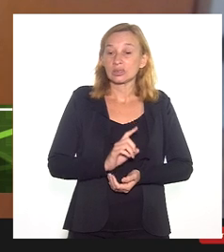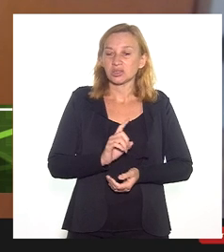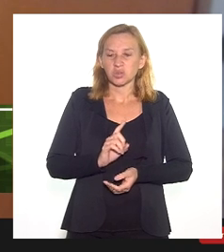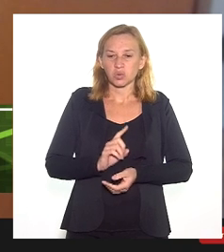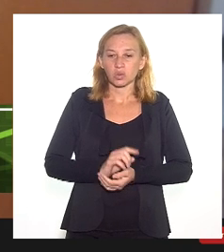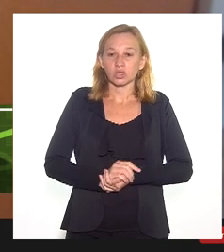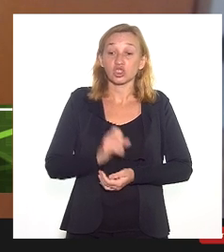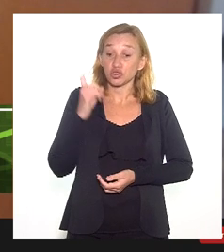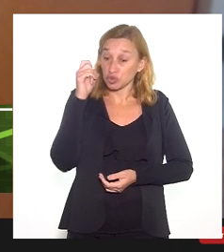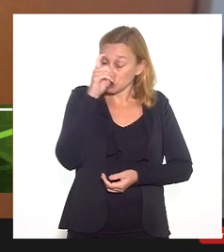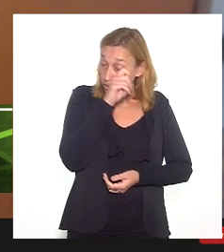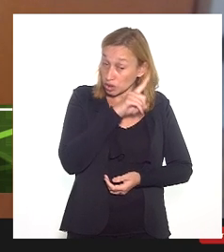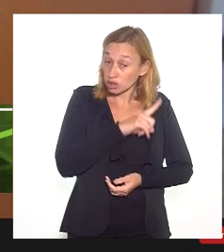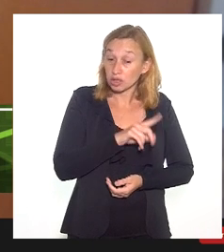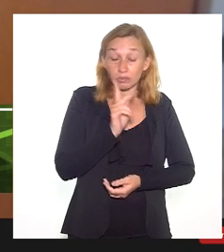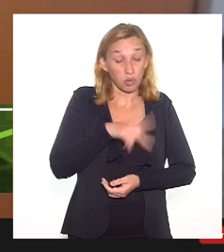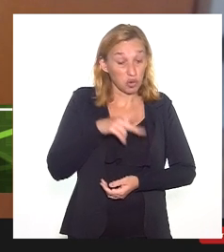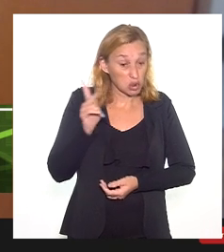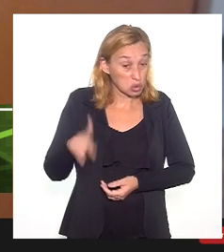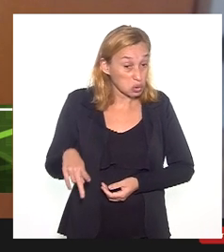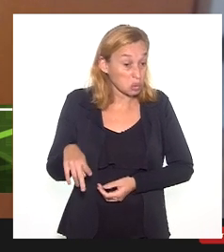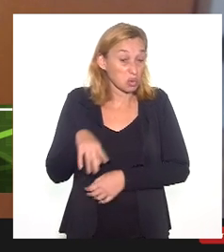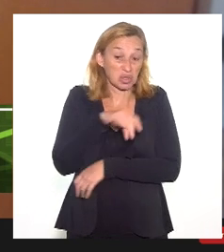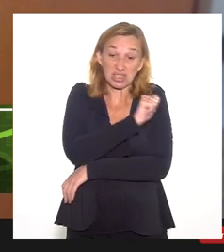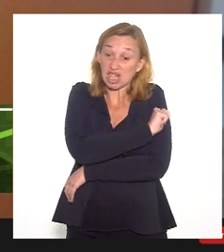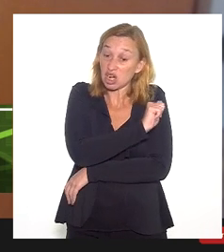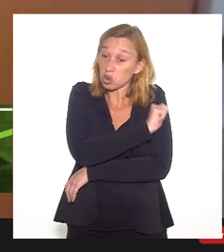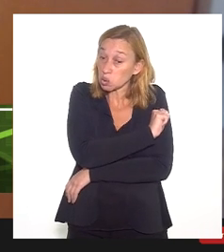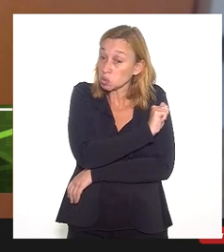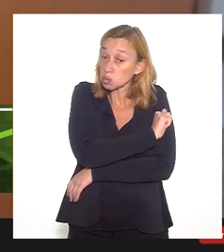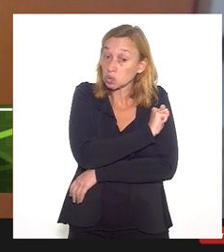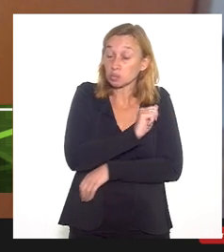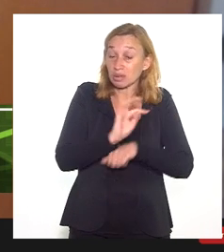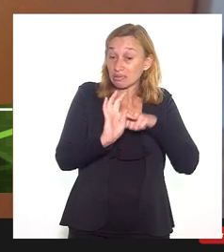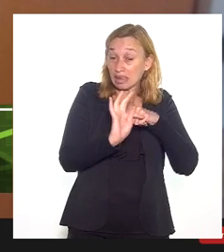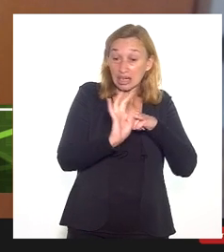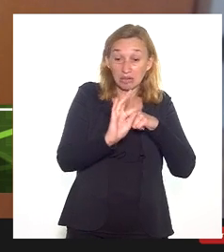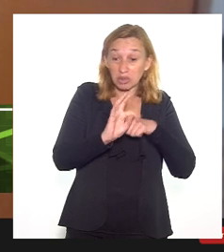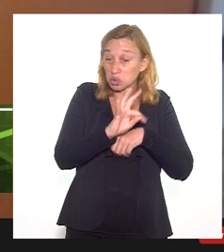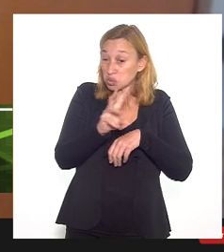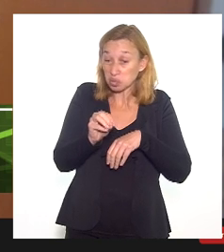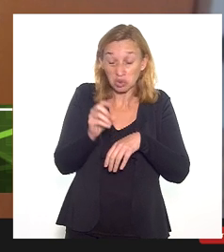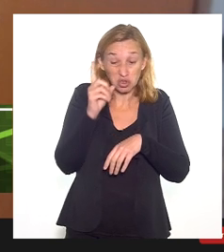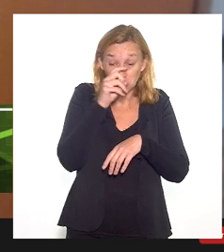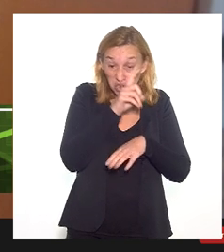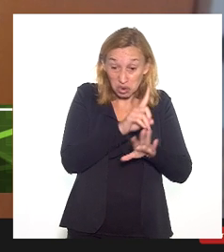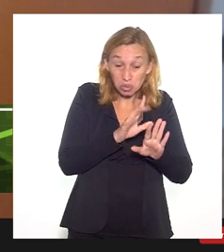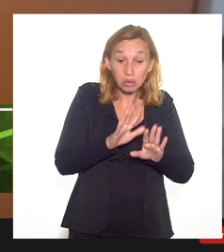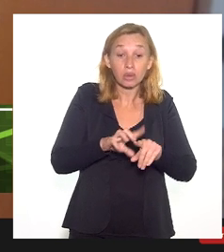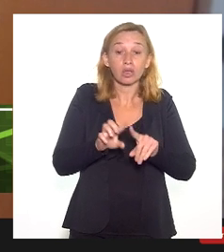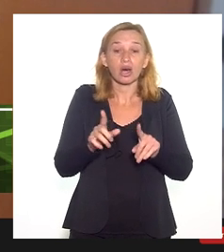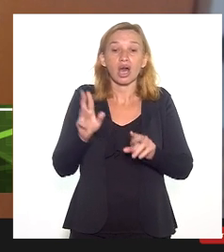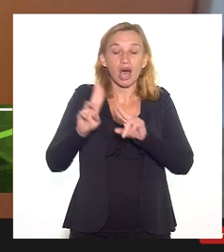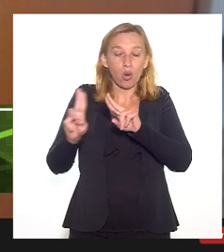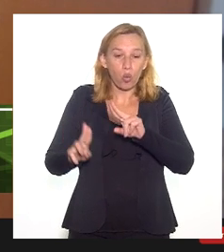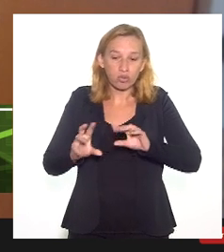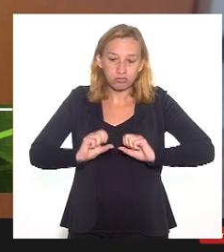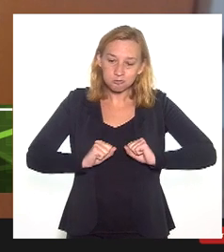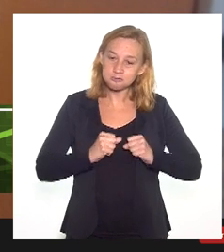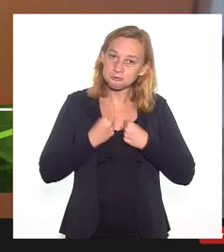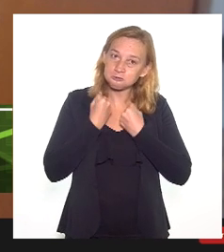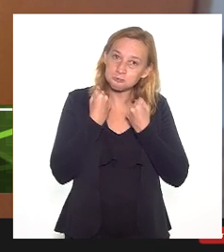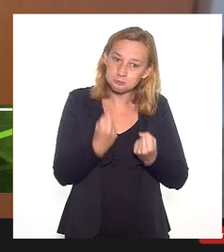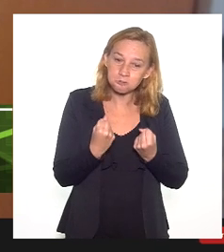fácil para ninguém, para professores, para alunos, para técnicos. a UERJ fez um esforço